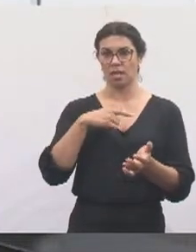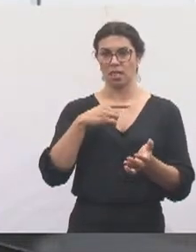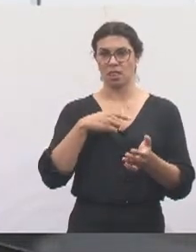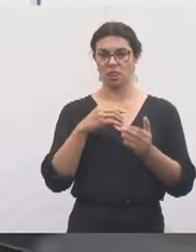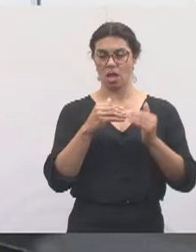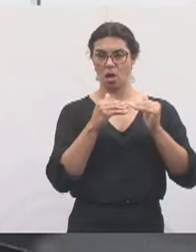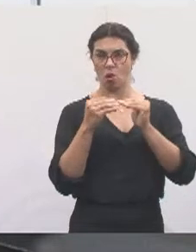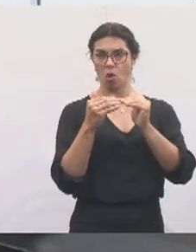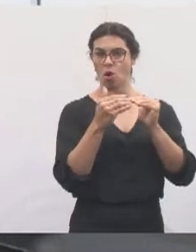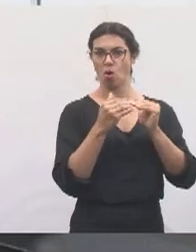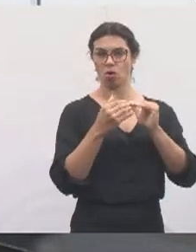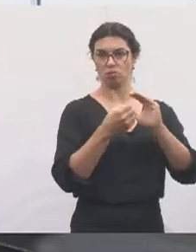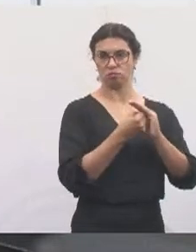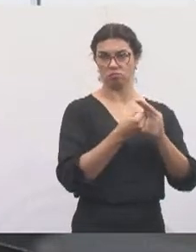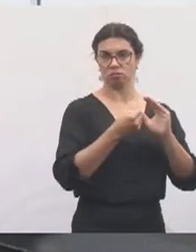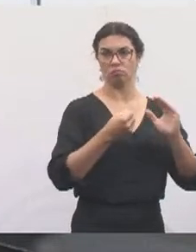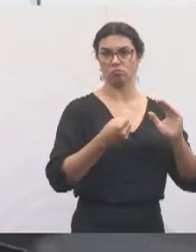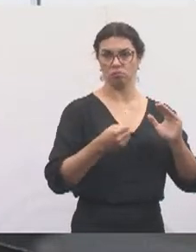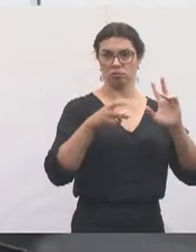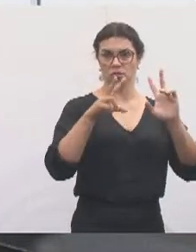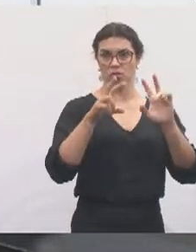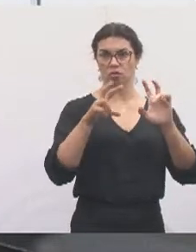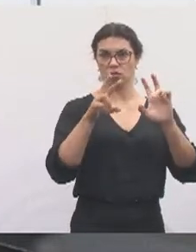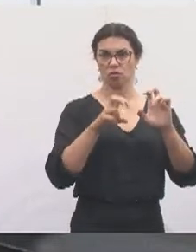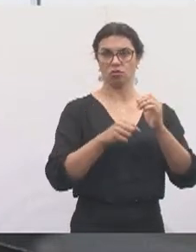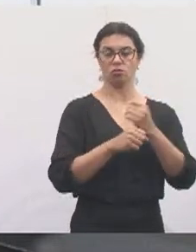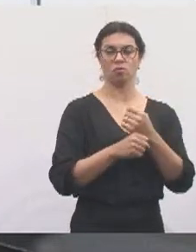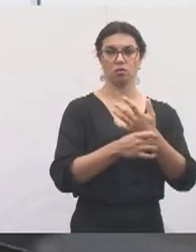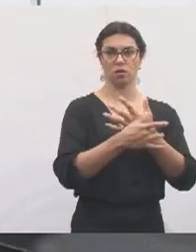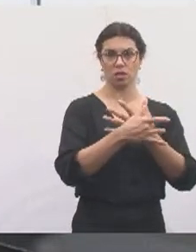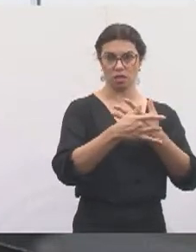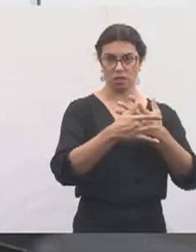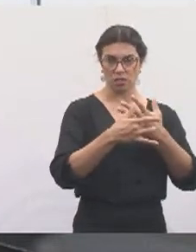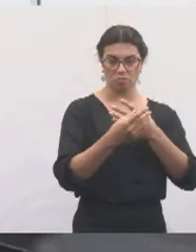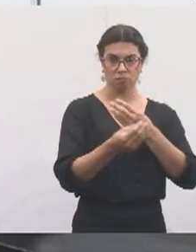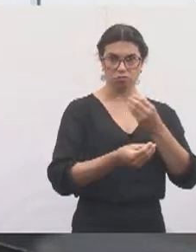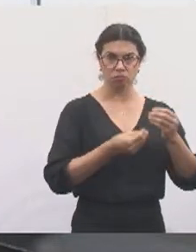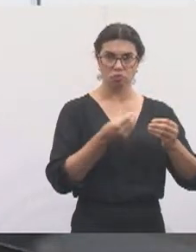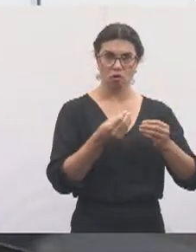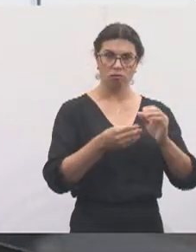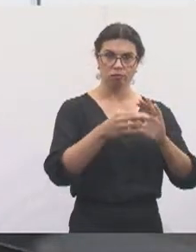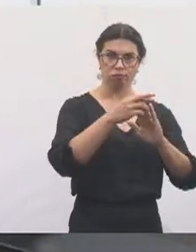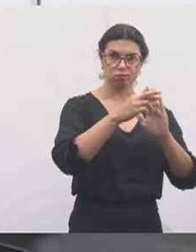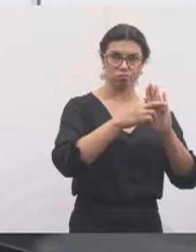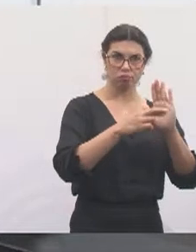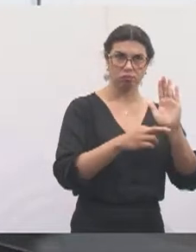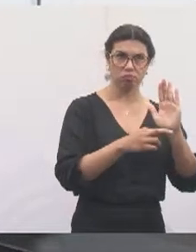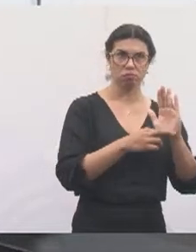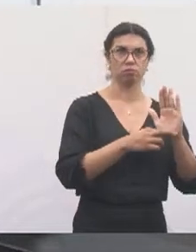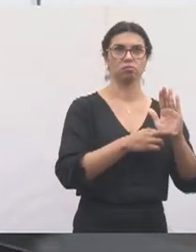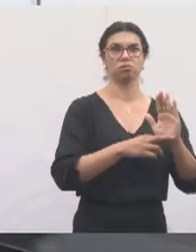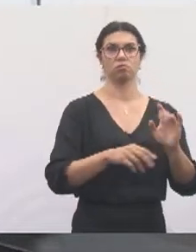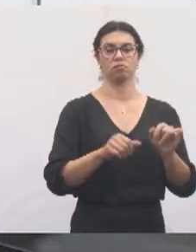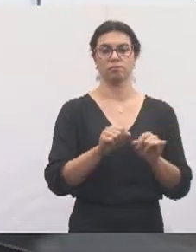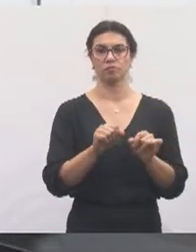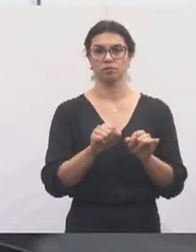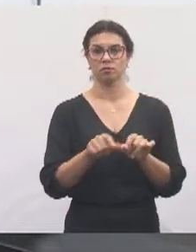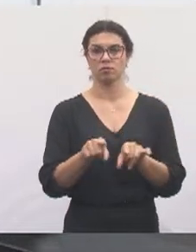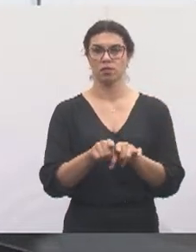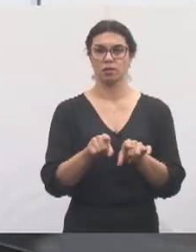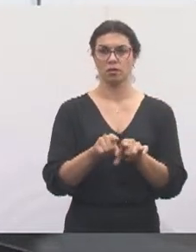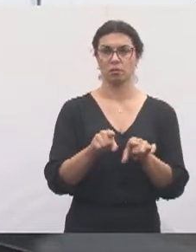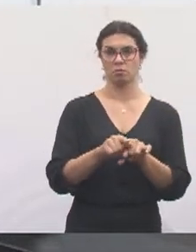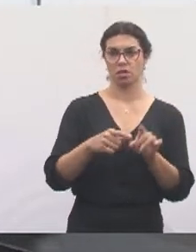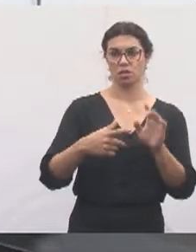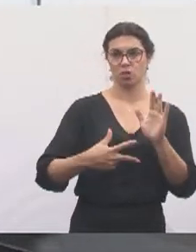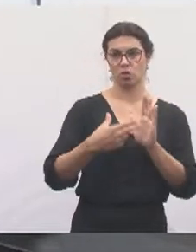jacara para as consultas de valiação cirúrgica para procedimento cirúrgico de catarata